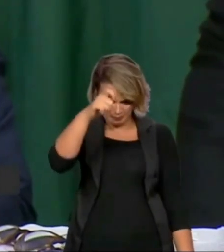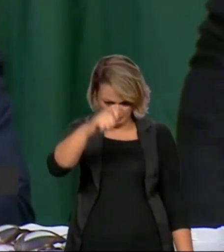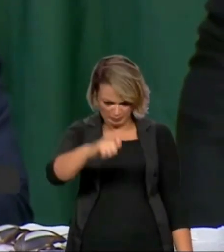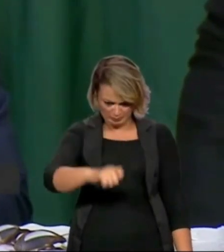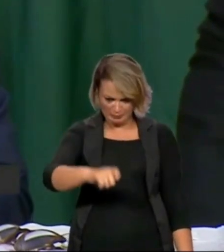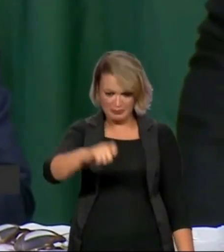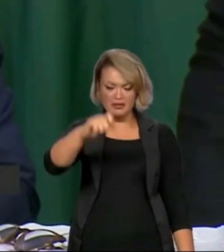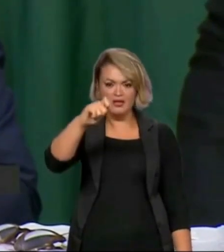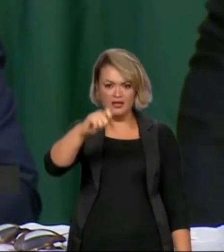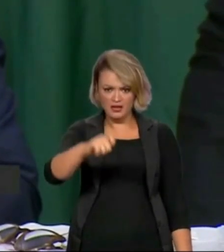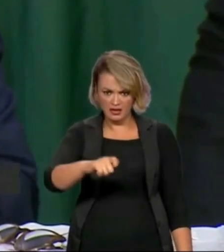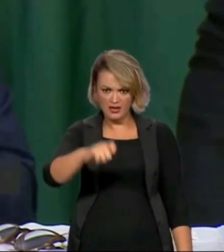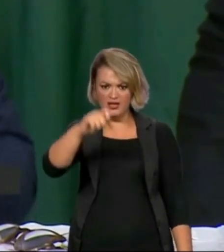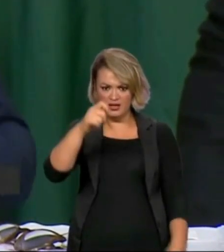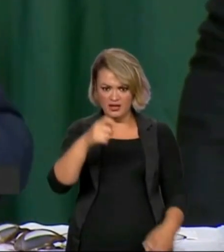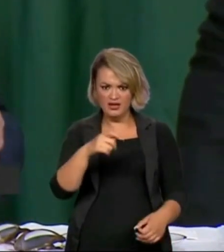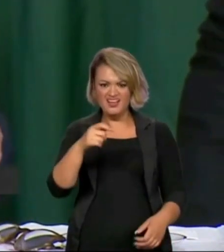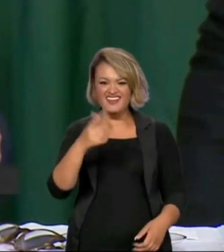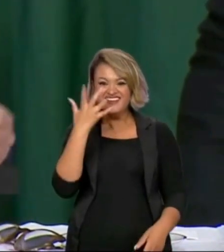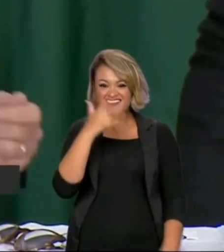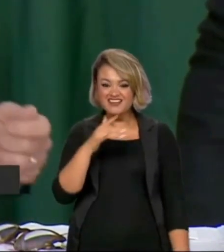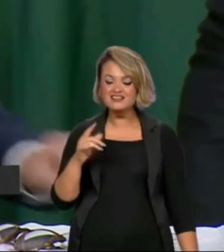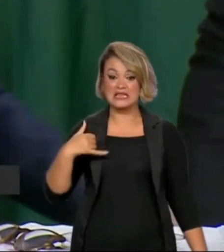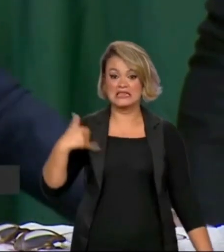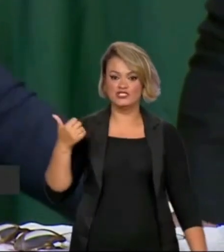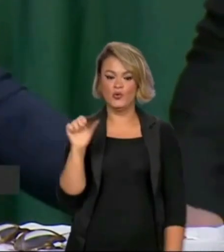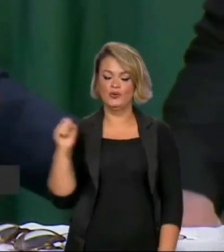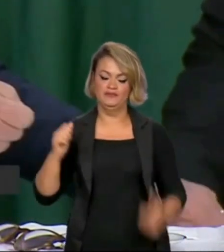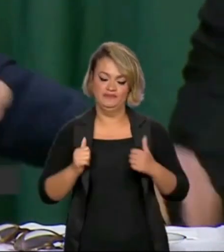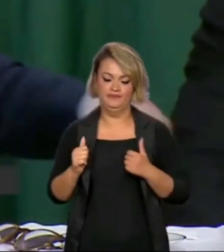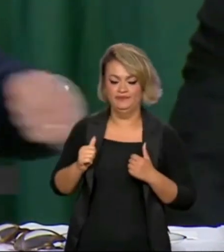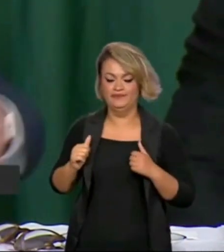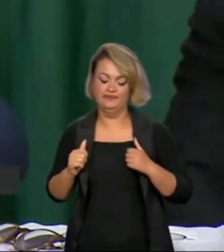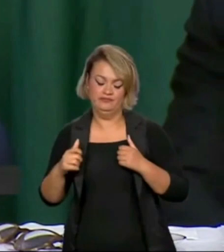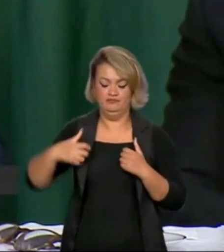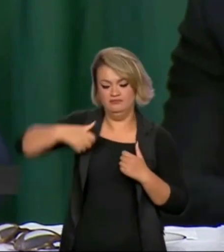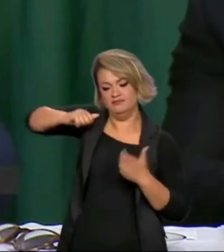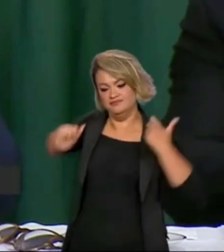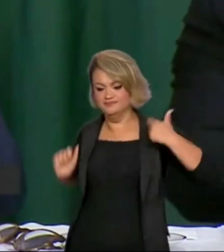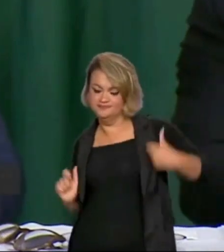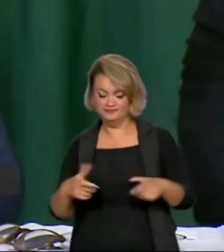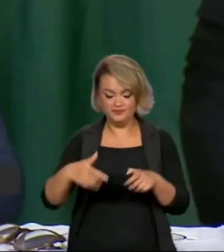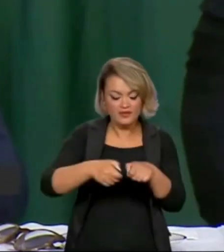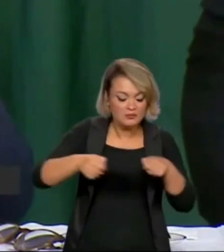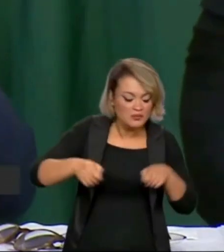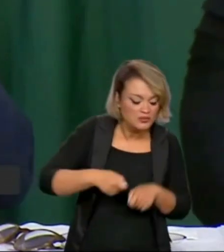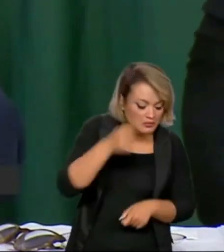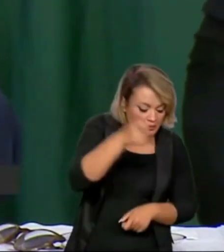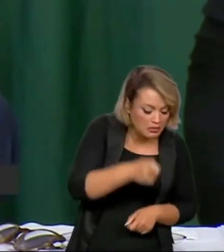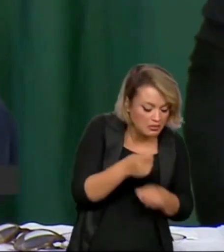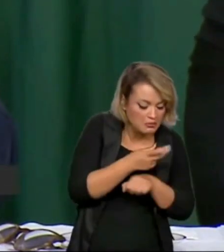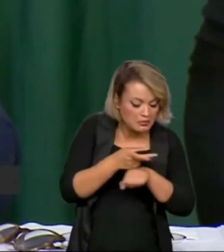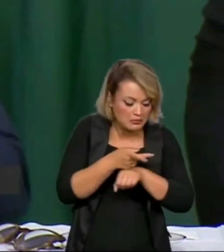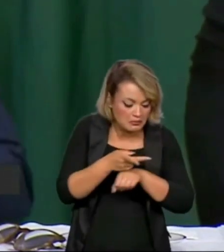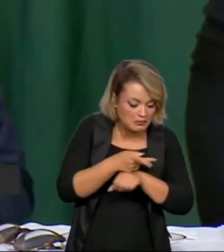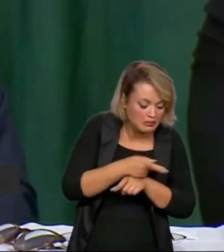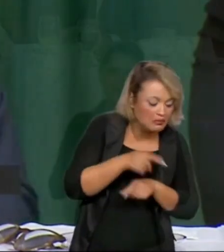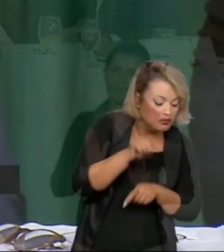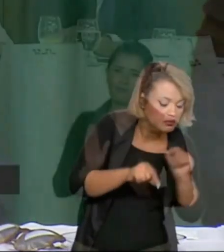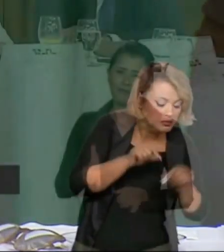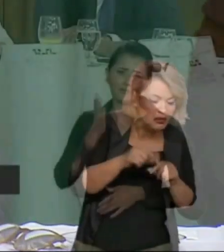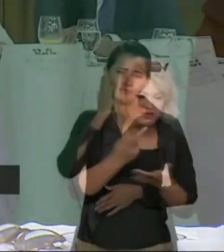as instituições desse país, uma criança de 8 anos tem que mostrar a mochila para ser rastreada.